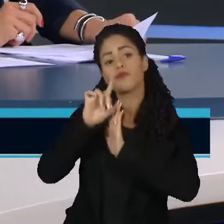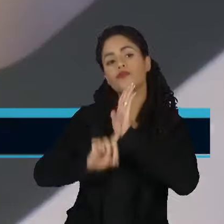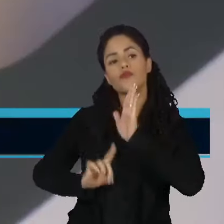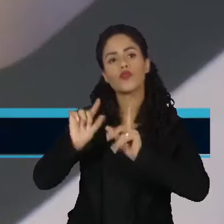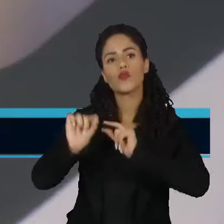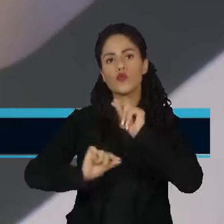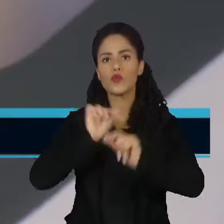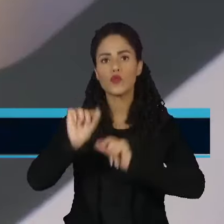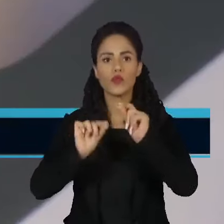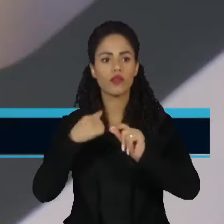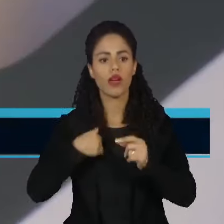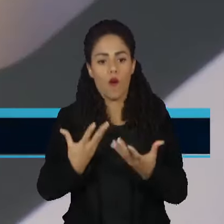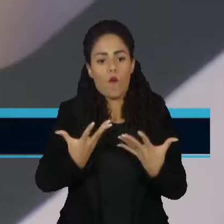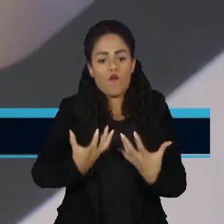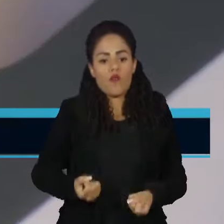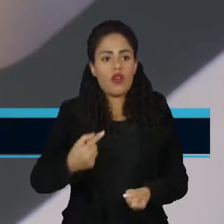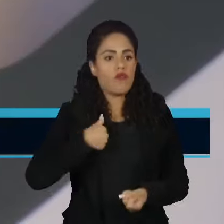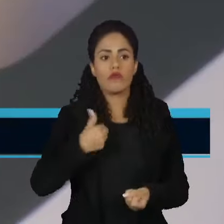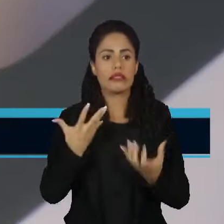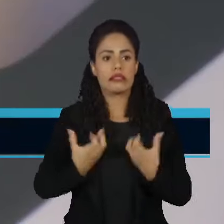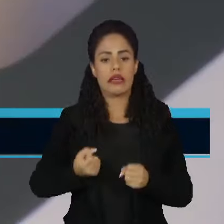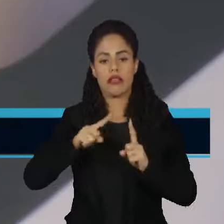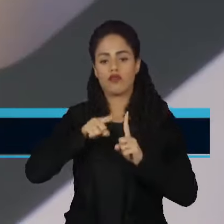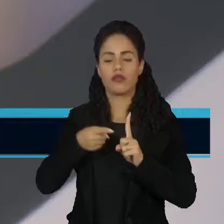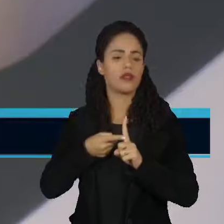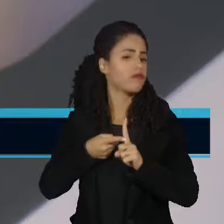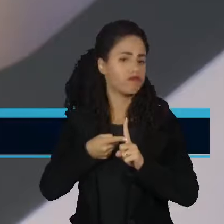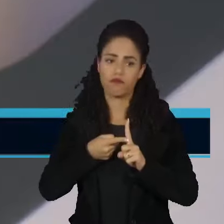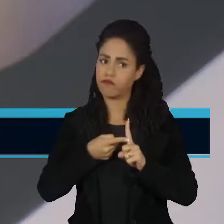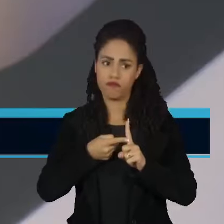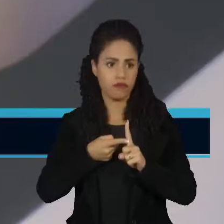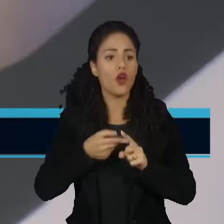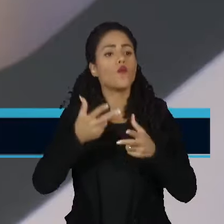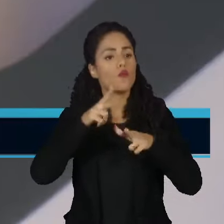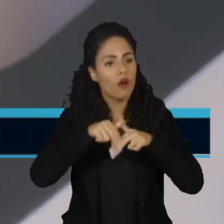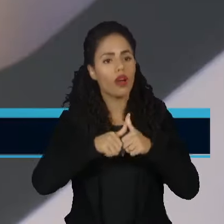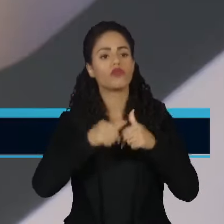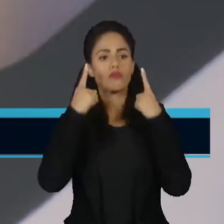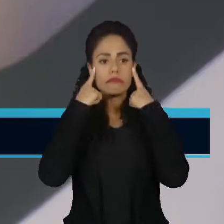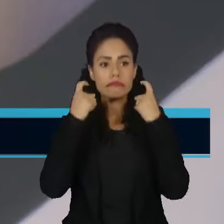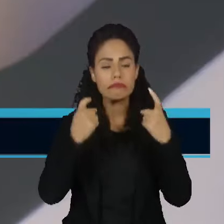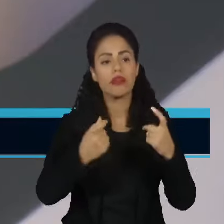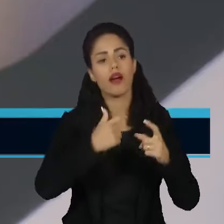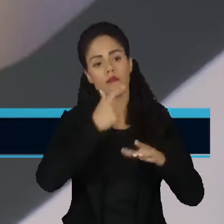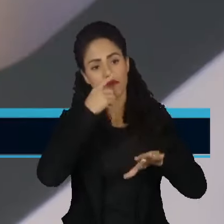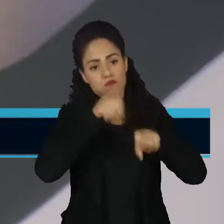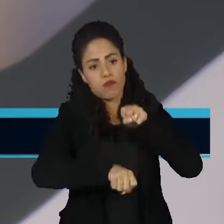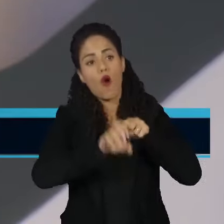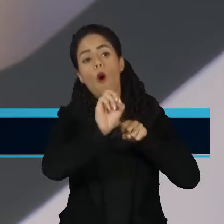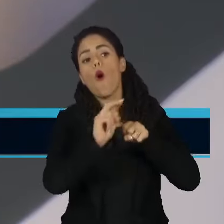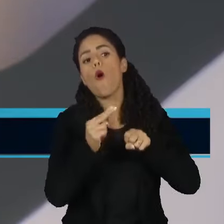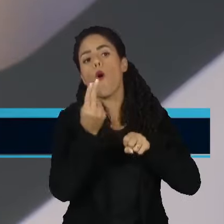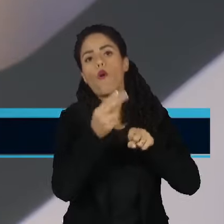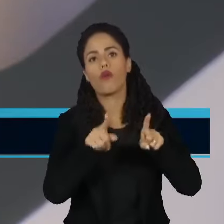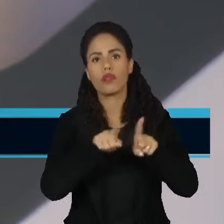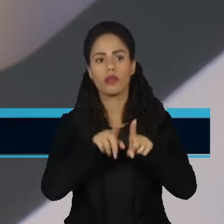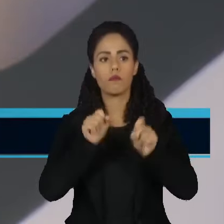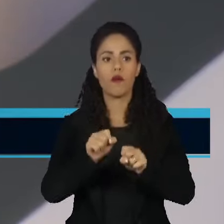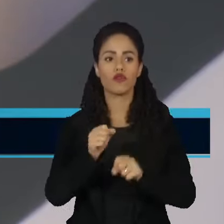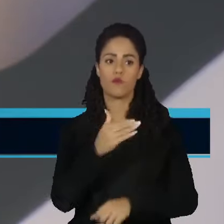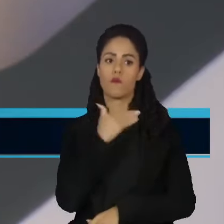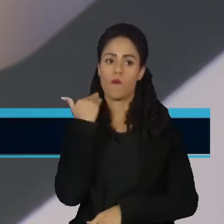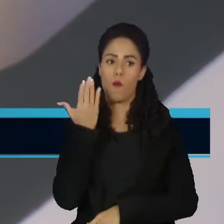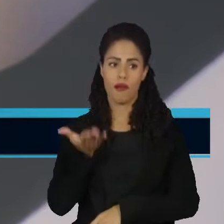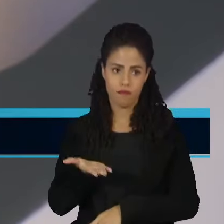não ser submetida a uma gestação decorrente de uma violência sexual ou de uma gestação que vai terminar a sua própria